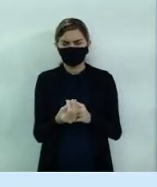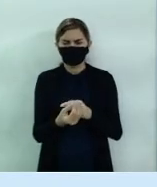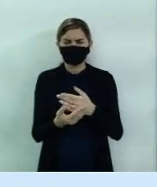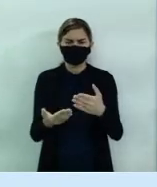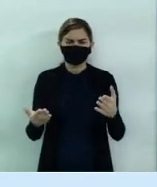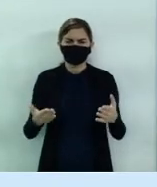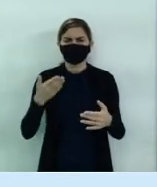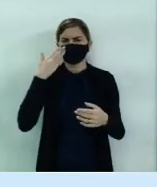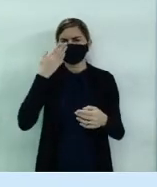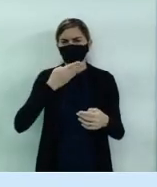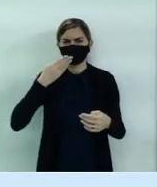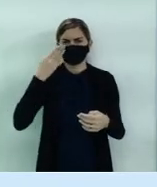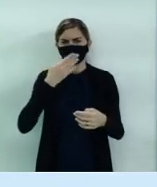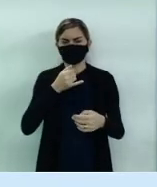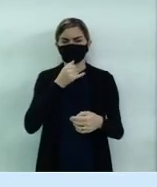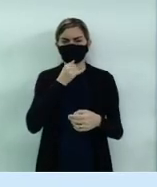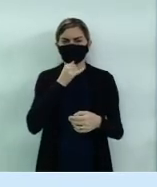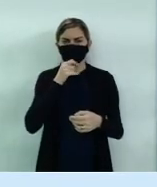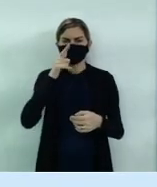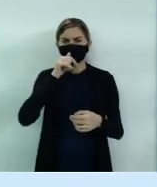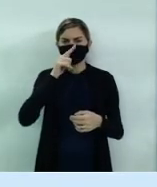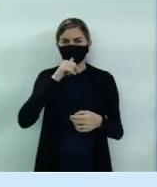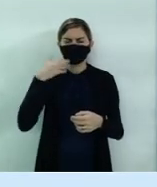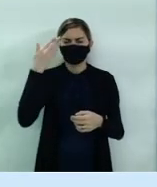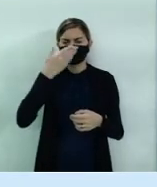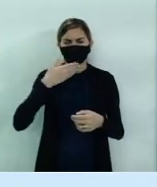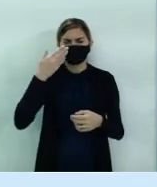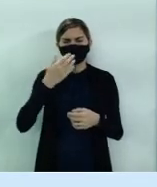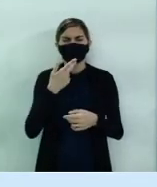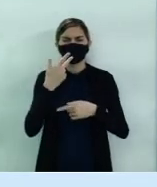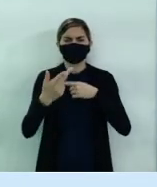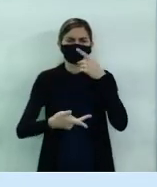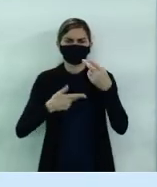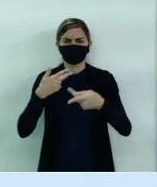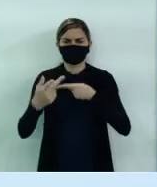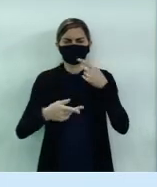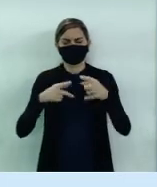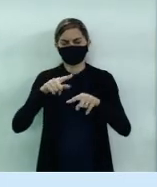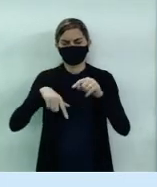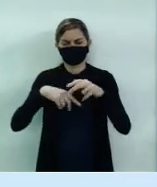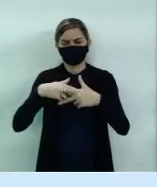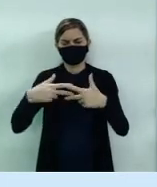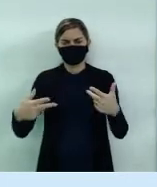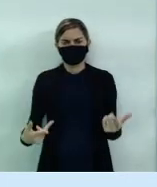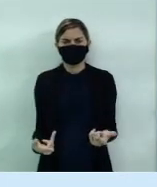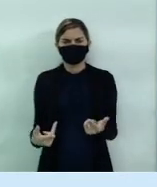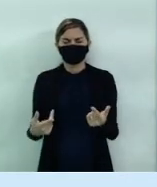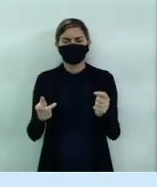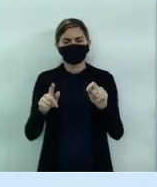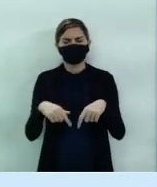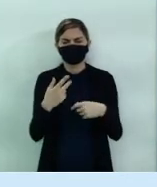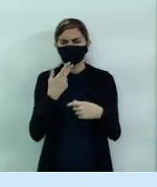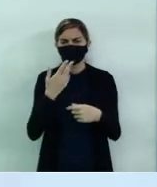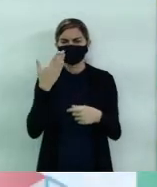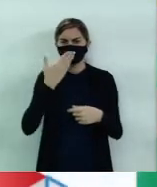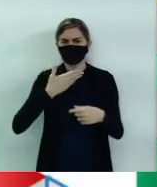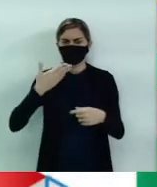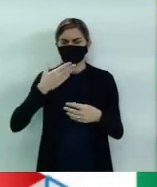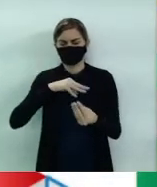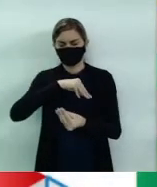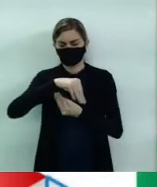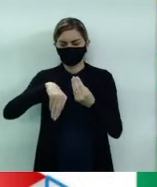O açúcar, por exemplo, a água açúcar, quando eu falo dessa substância aí, eu estou dizendo que o açúcar é um